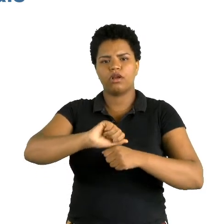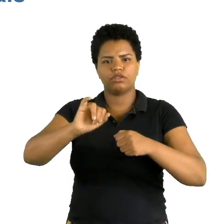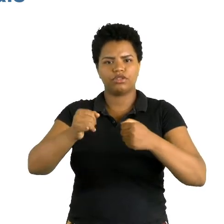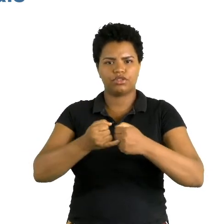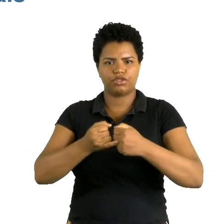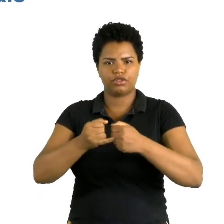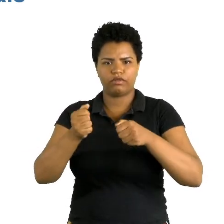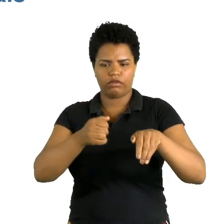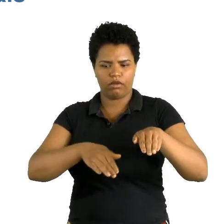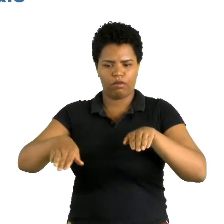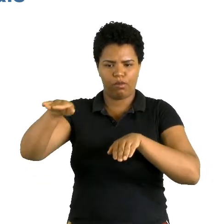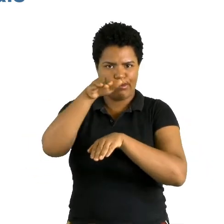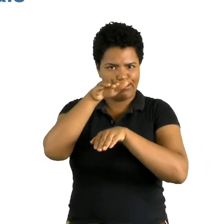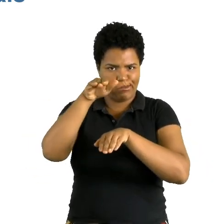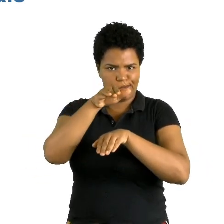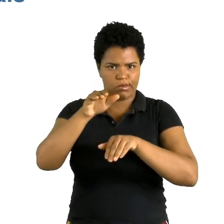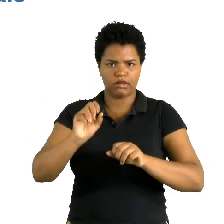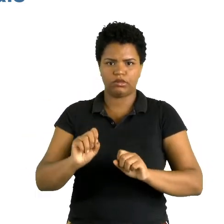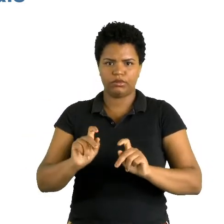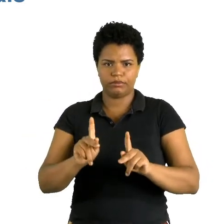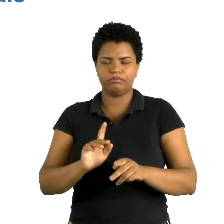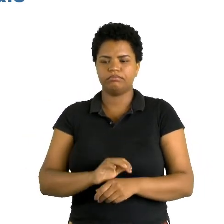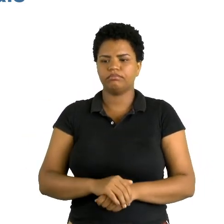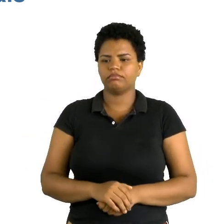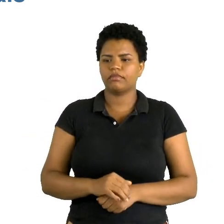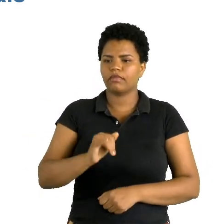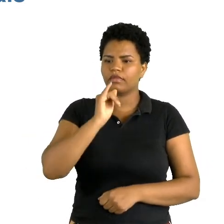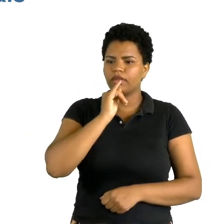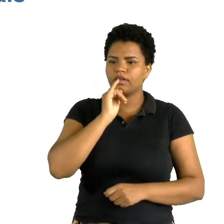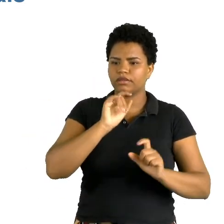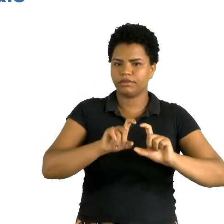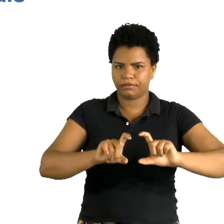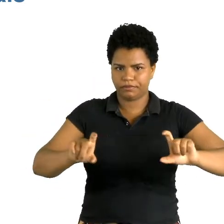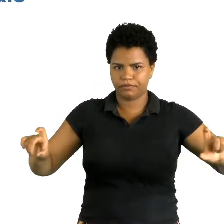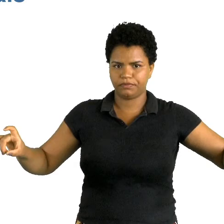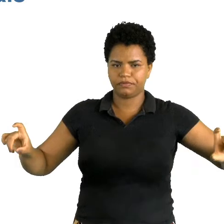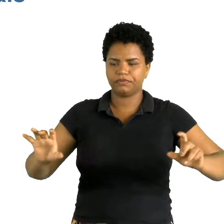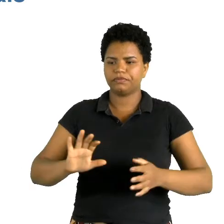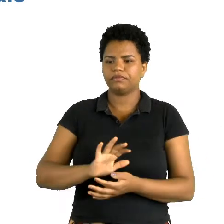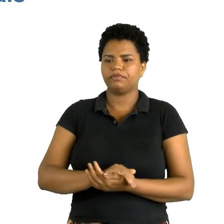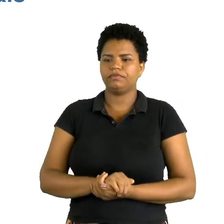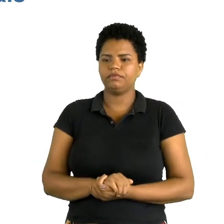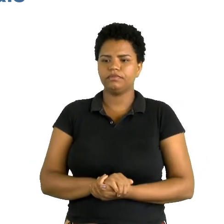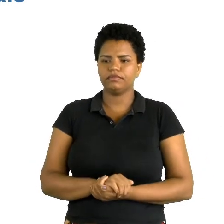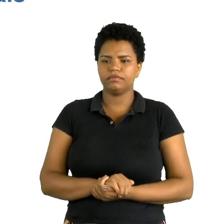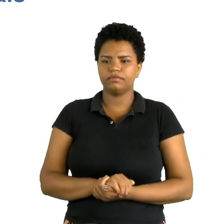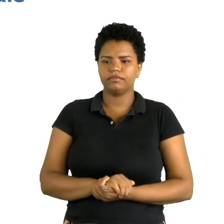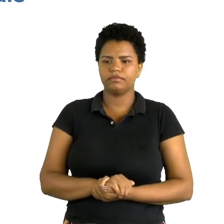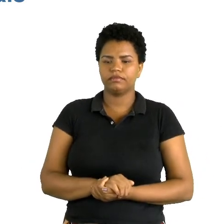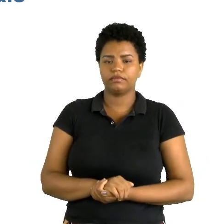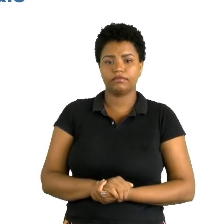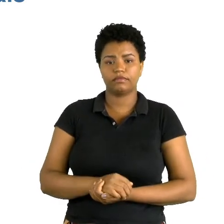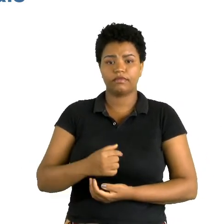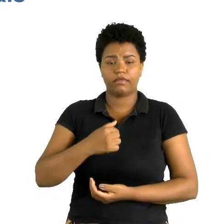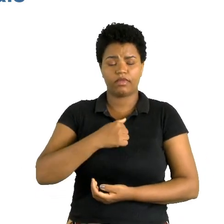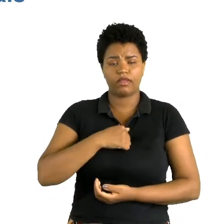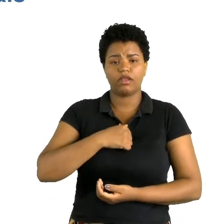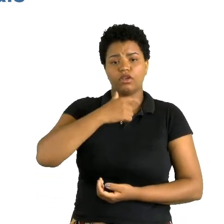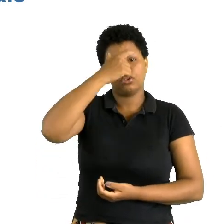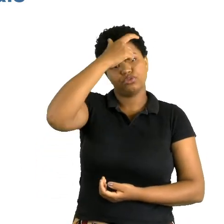relação a um outro. Aí nós temos aqui um exemplo. I am older than my brother. I